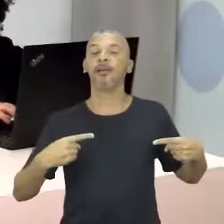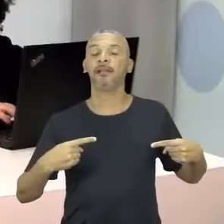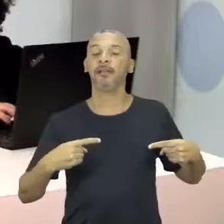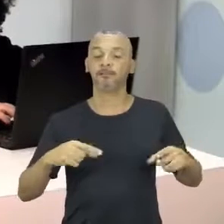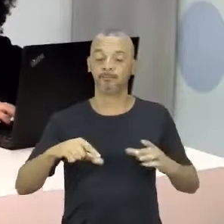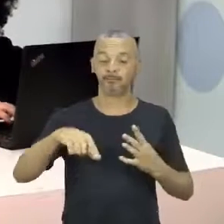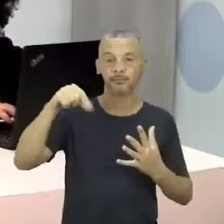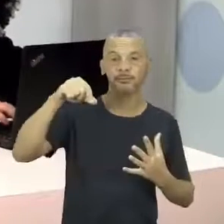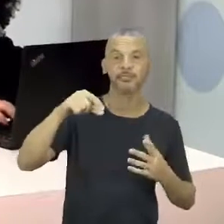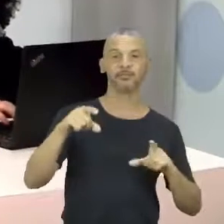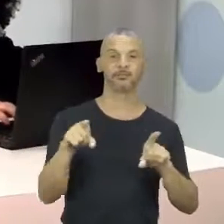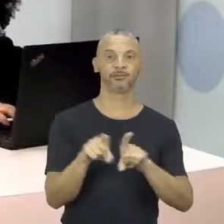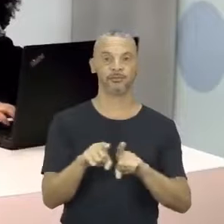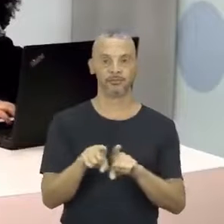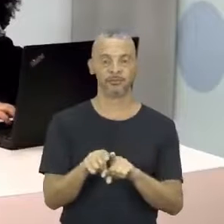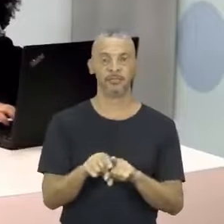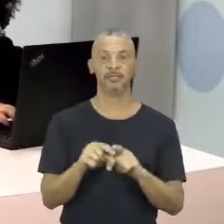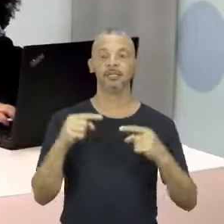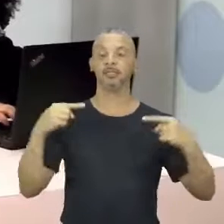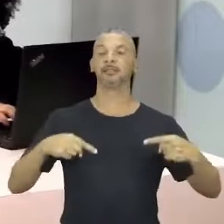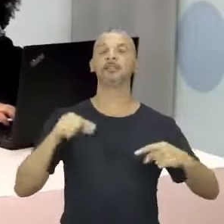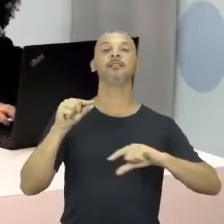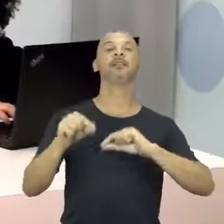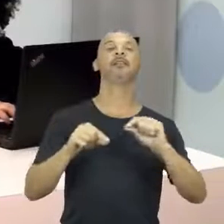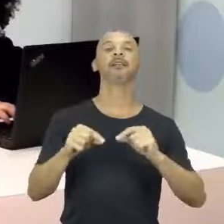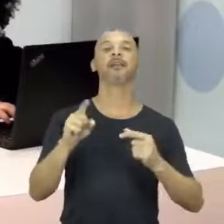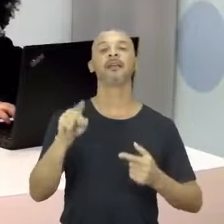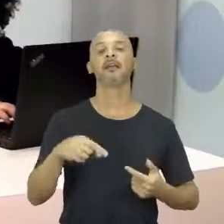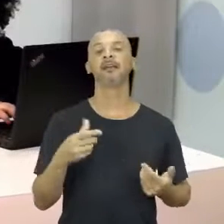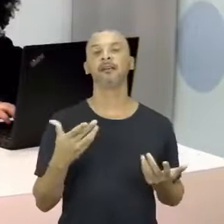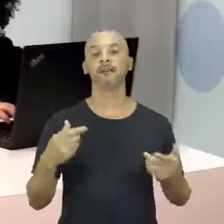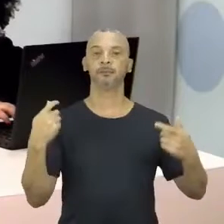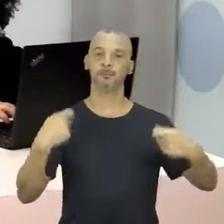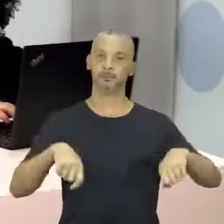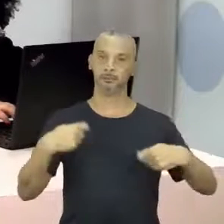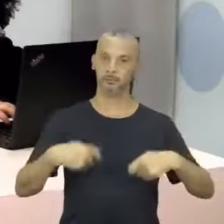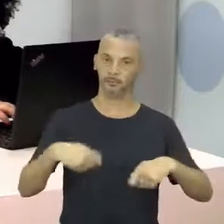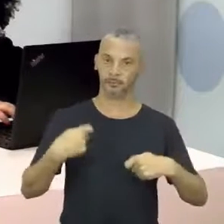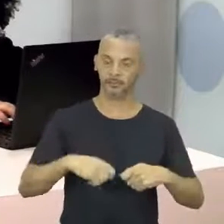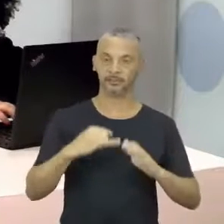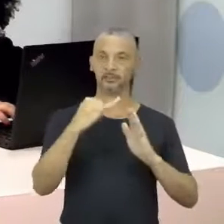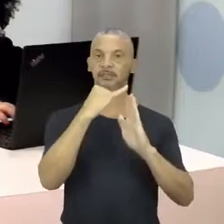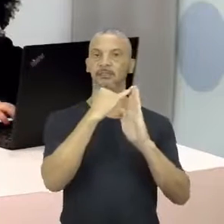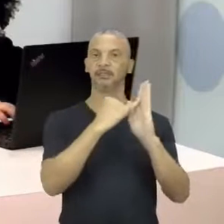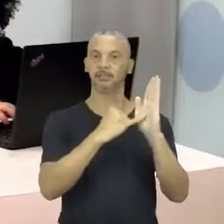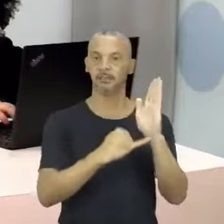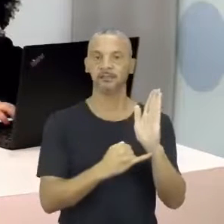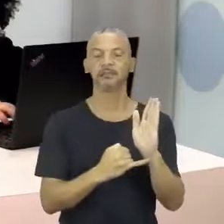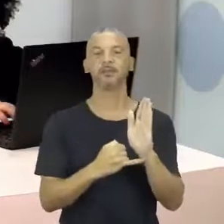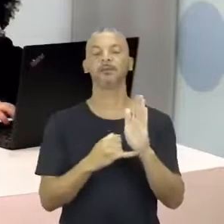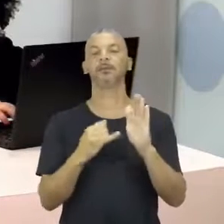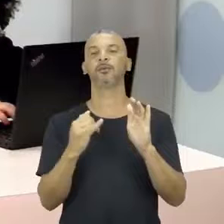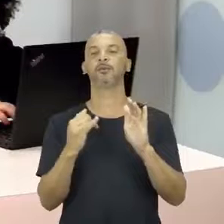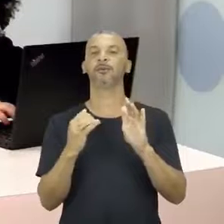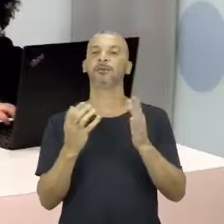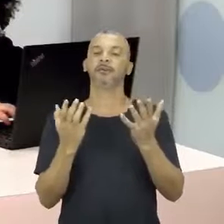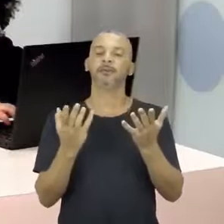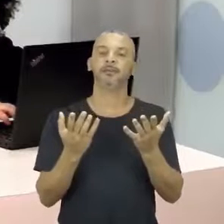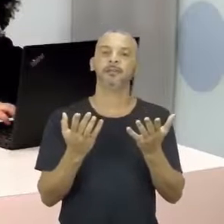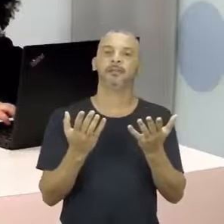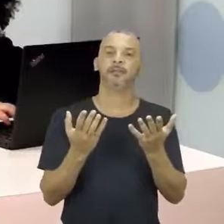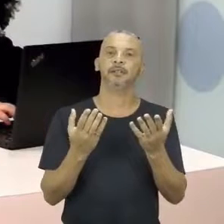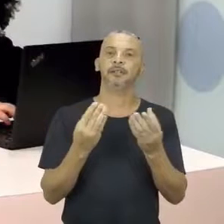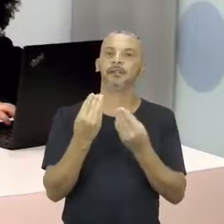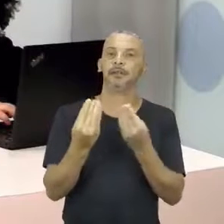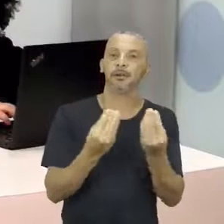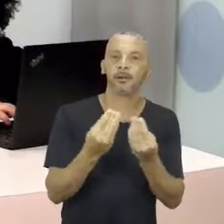seletivo, tá? Então, quem concorre ao processo seletivo precisa fazer a inscrição, informar, se